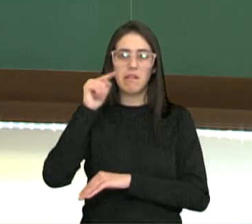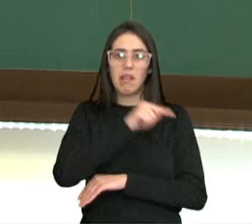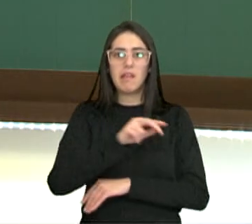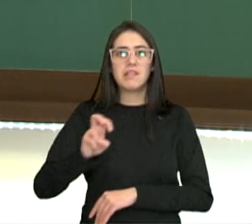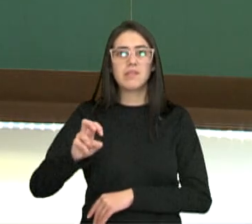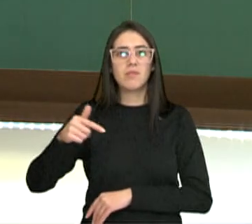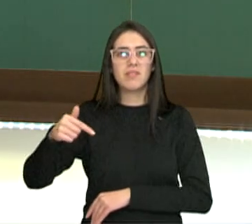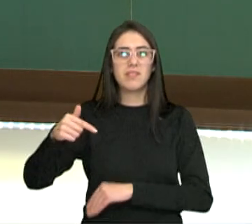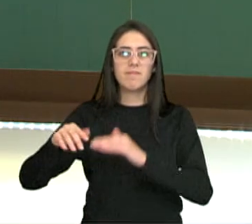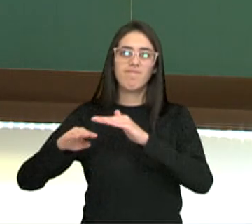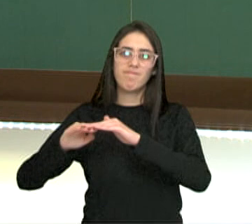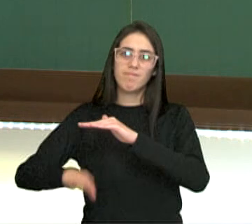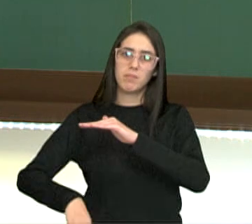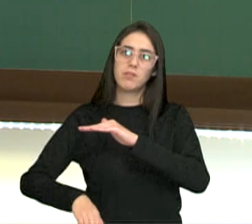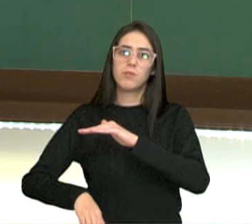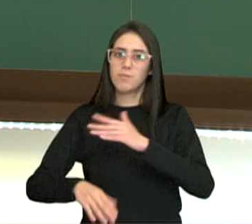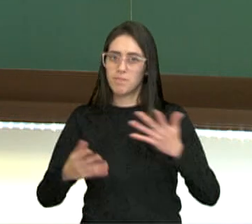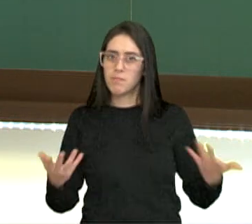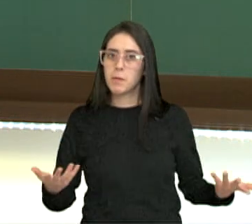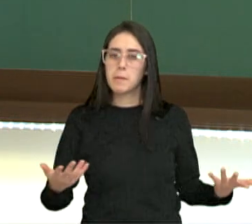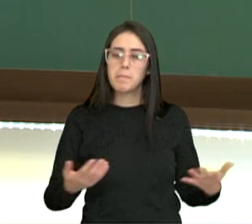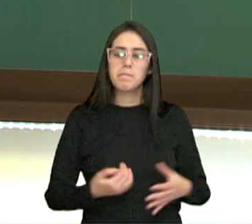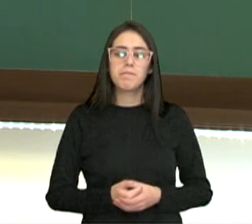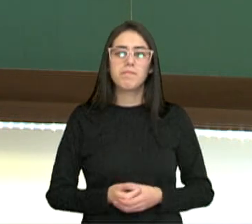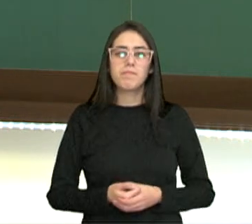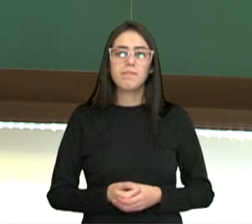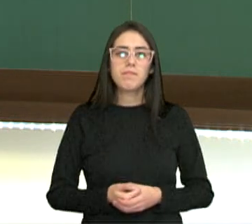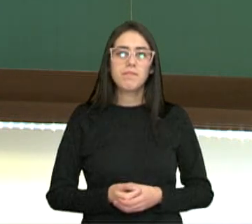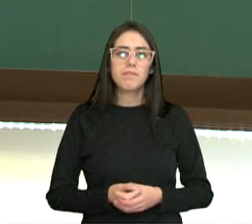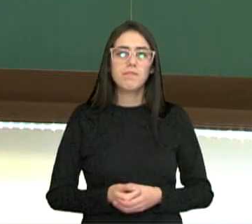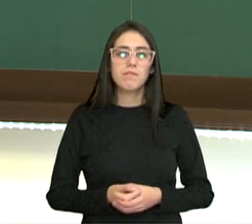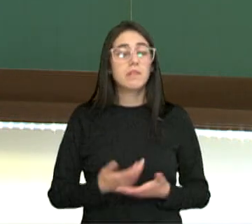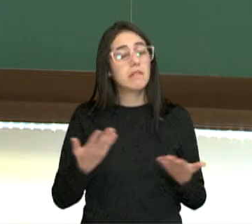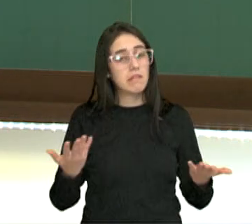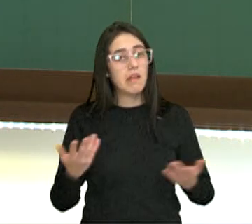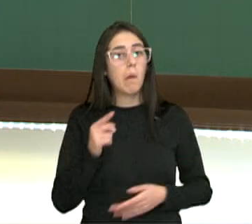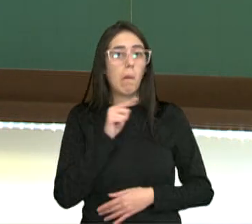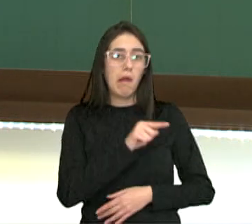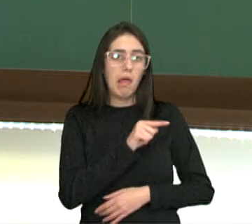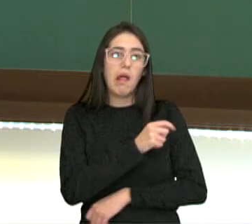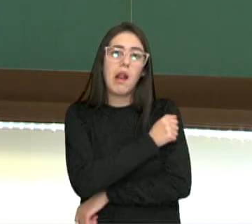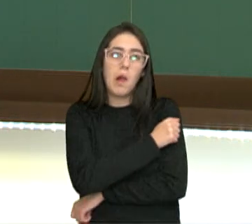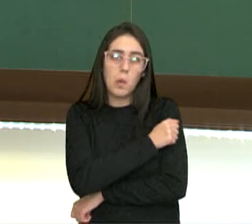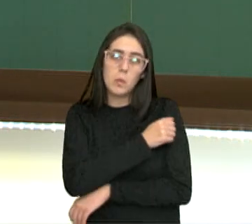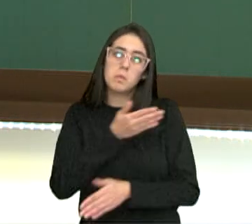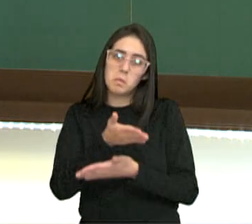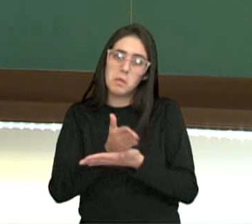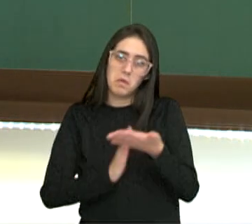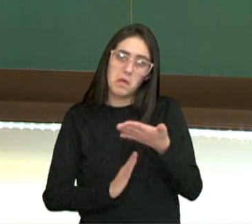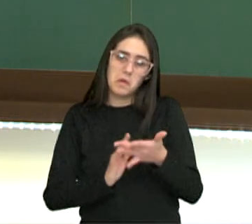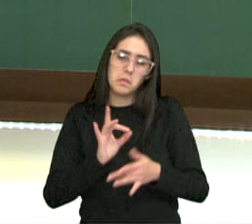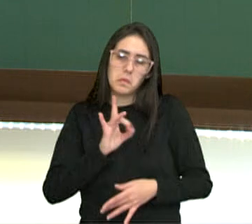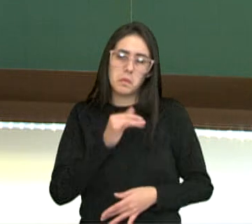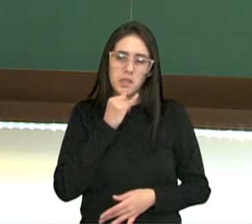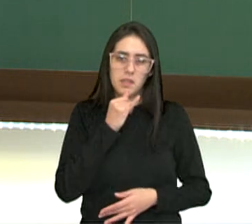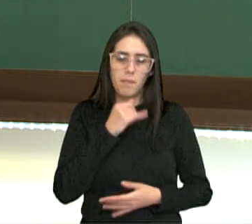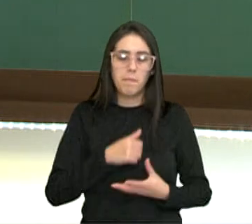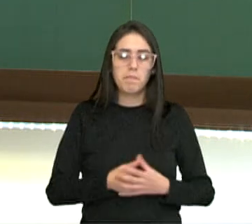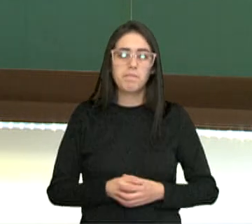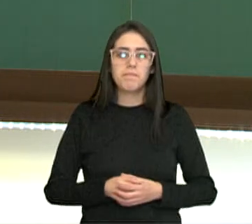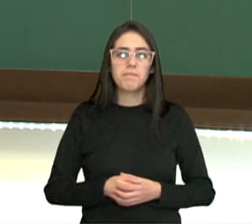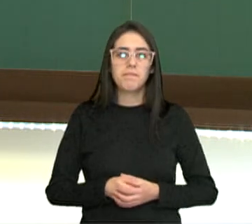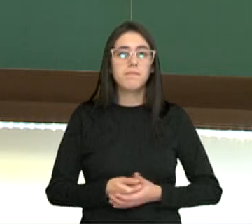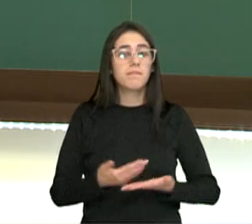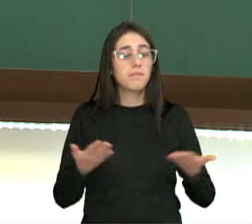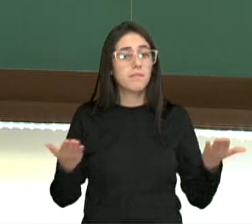atingiu 5,7, ok? Então, nesse caso, ele estaria reprovado, ok? Então,